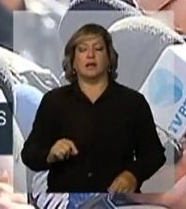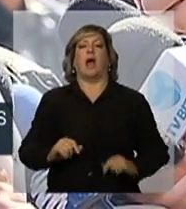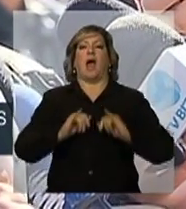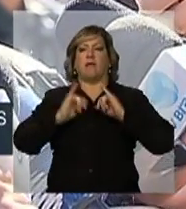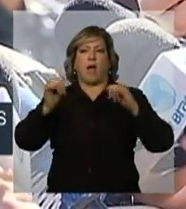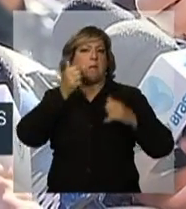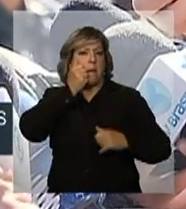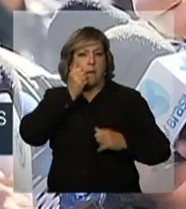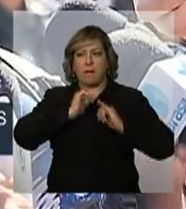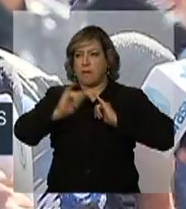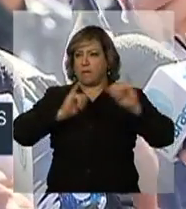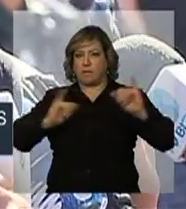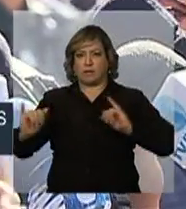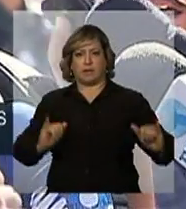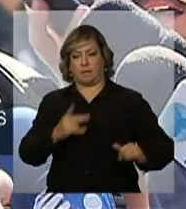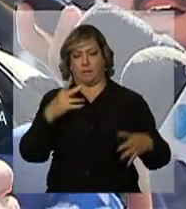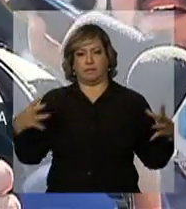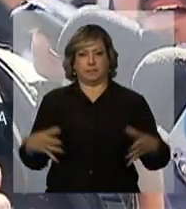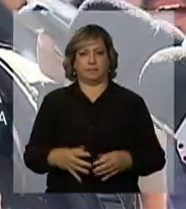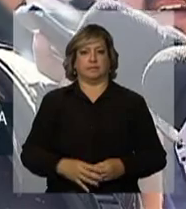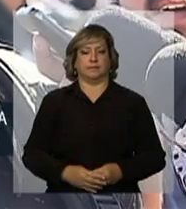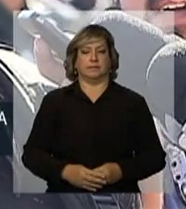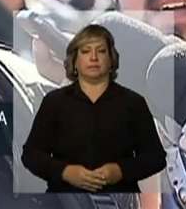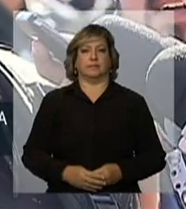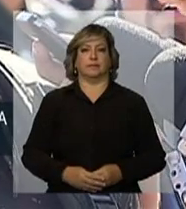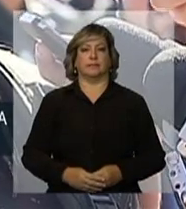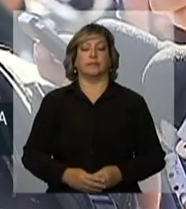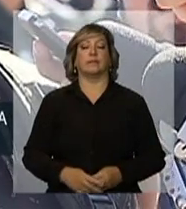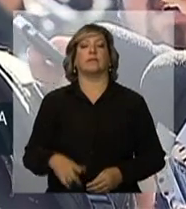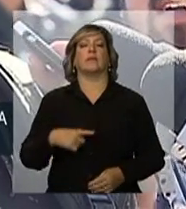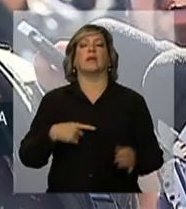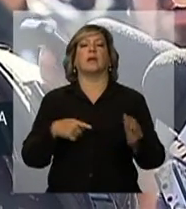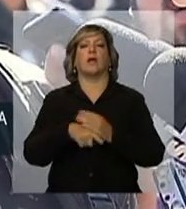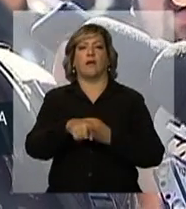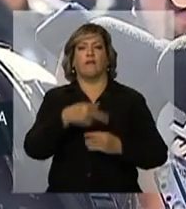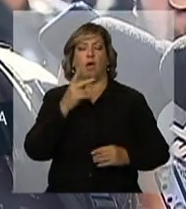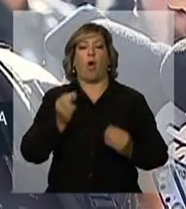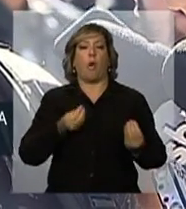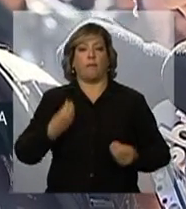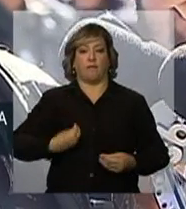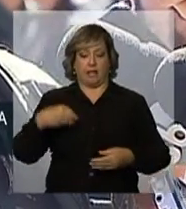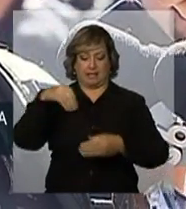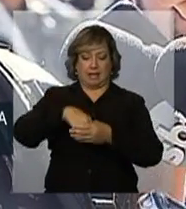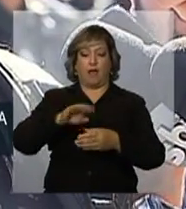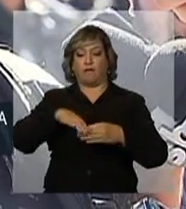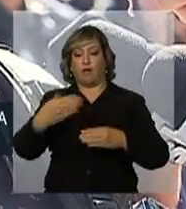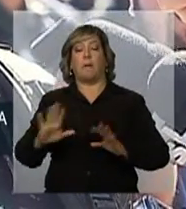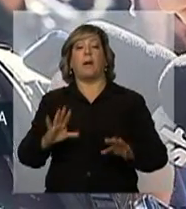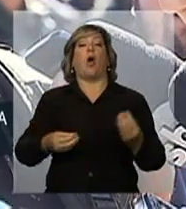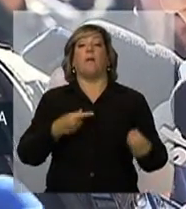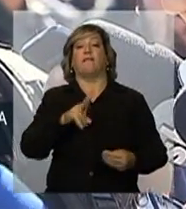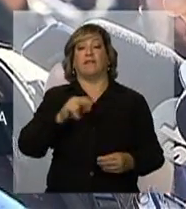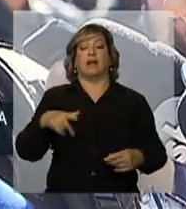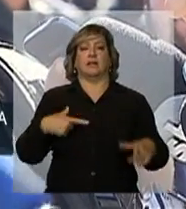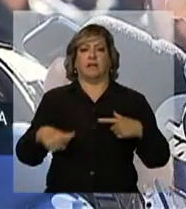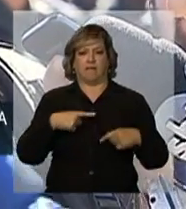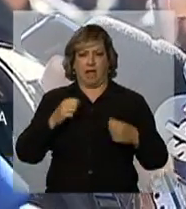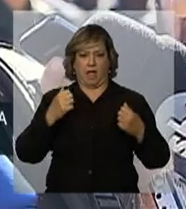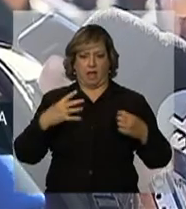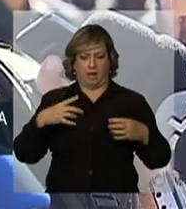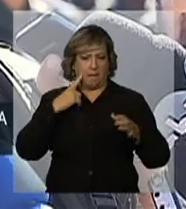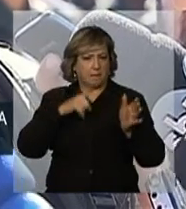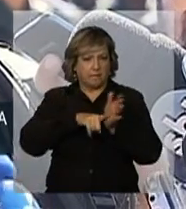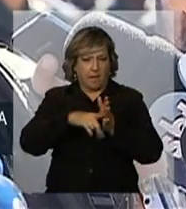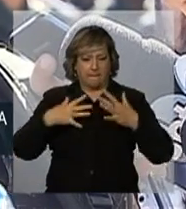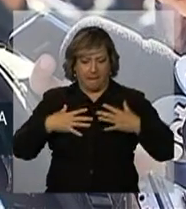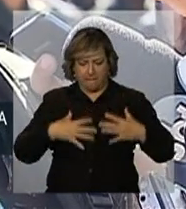acionamos a tropa que está aqui. General, como é que vai ser a atuação? O senhor falou aí como é que vai funcionar lá dentro e fora. Mas como é que vocês vão agir? Vocês vão estar revistando, vão estar do lado de